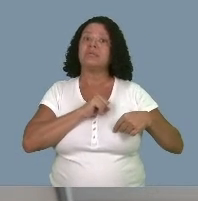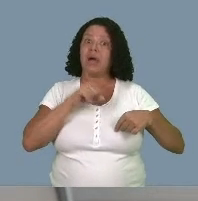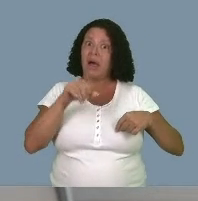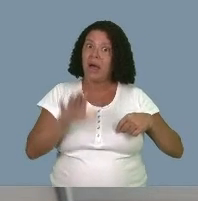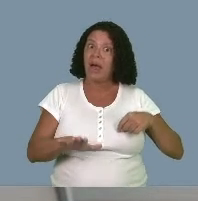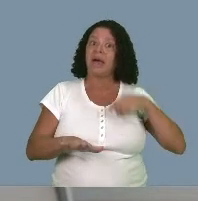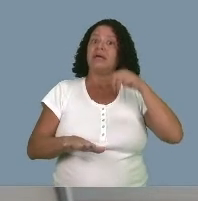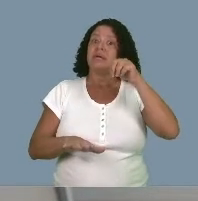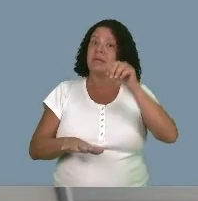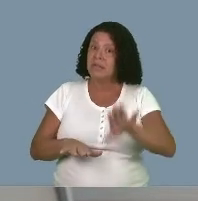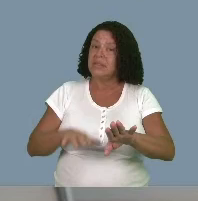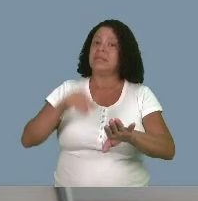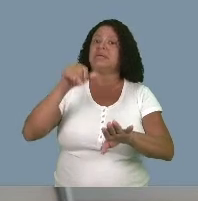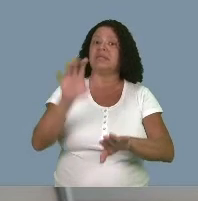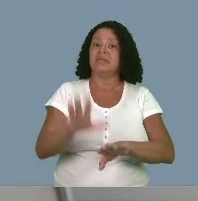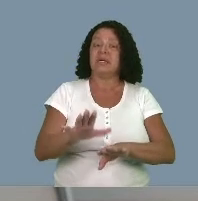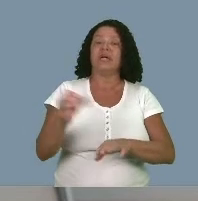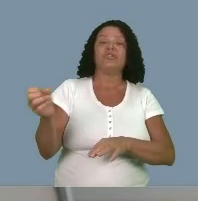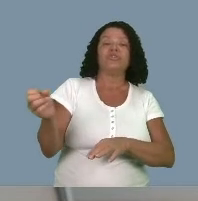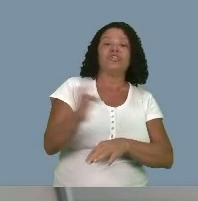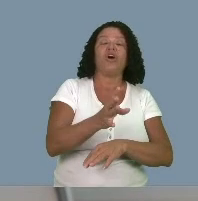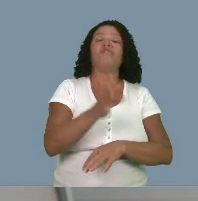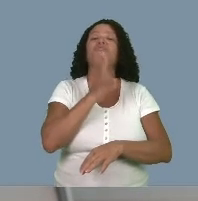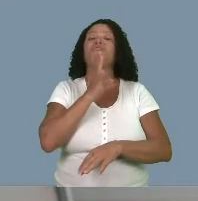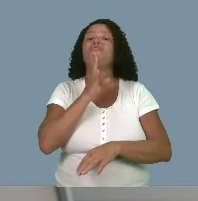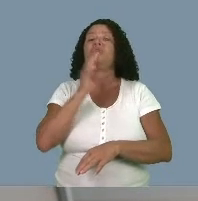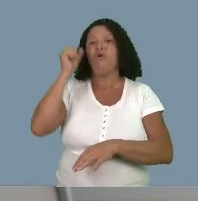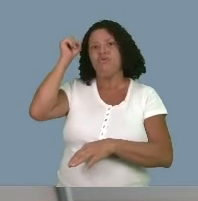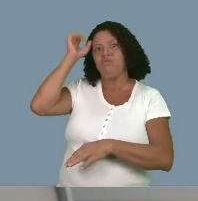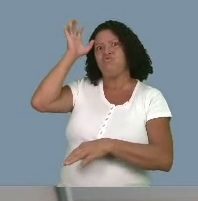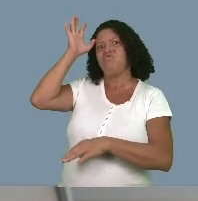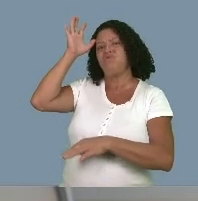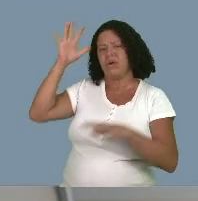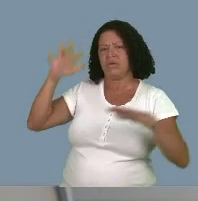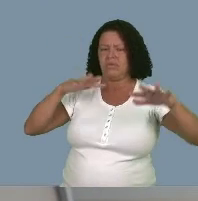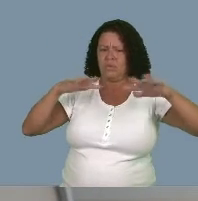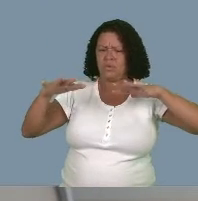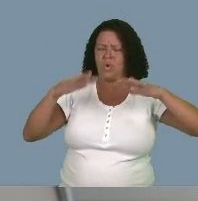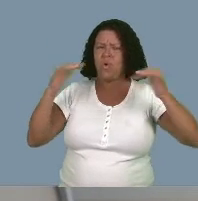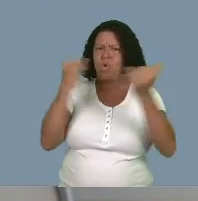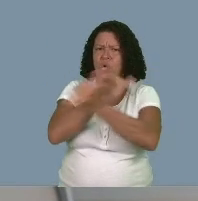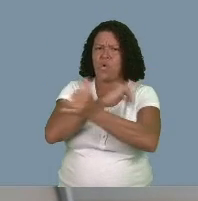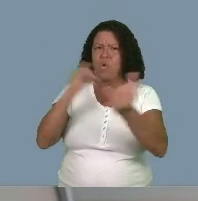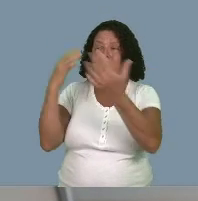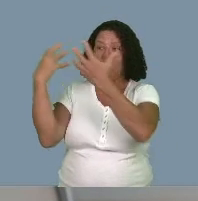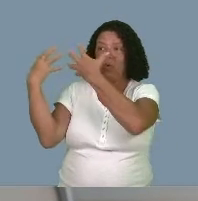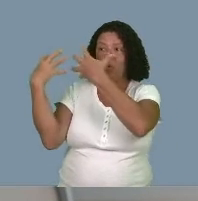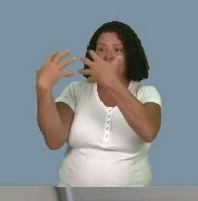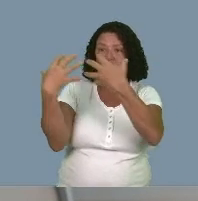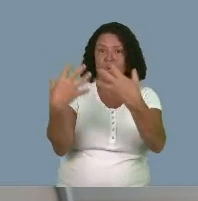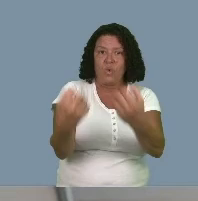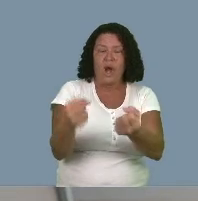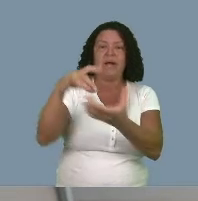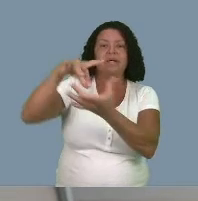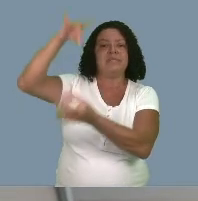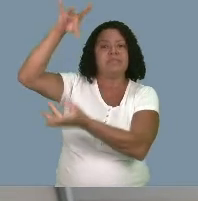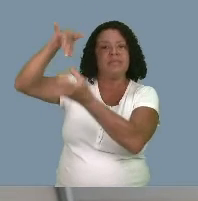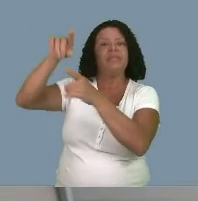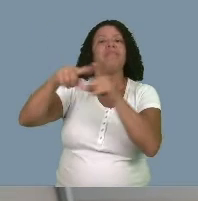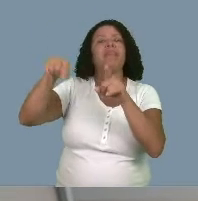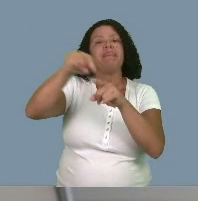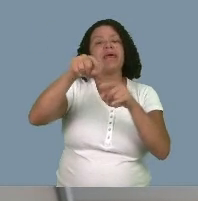novos espaços, novos conhecimentos, novas faixas vibratórias e recebendo assistência espiritual